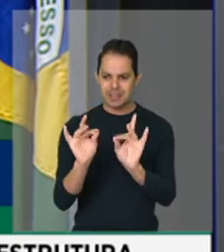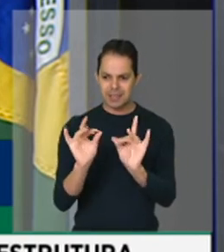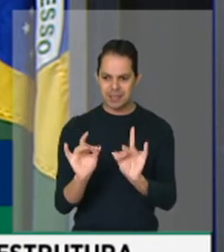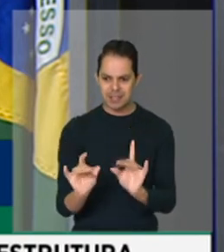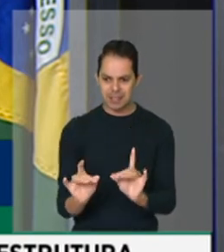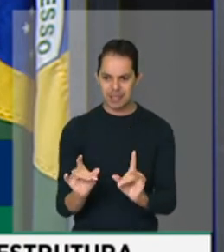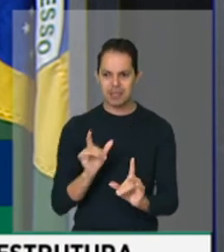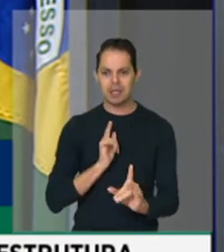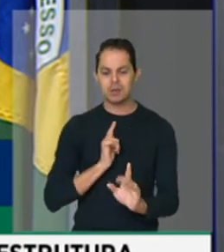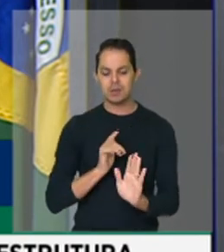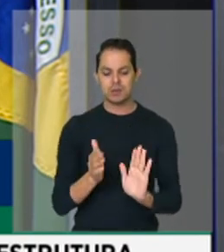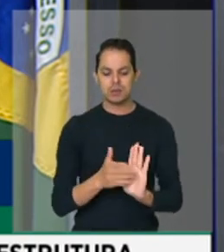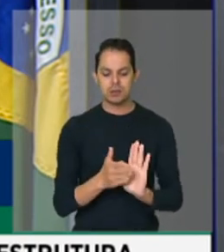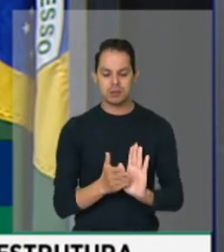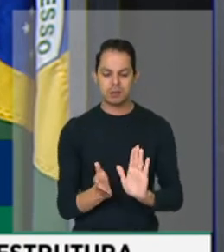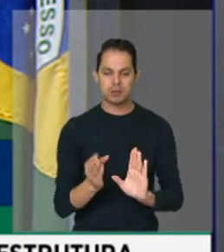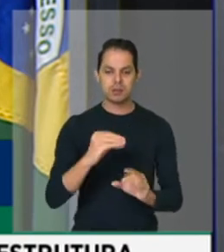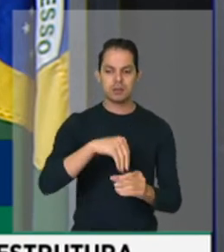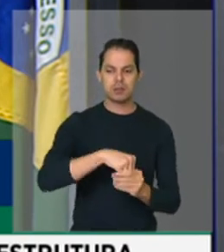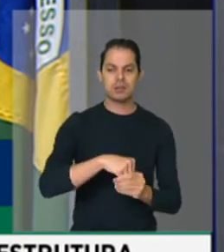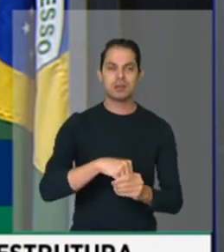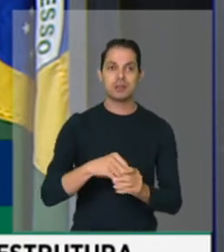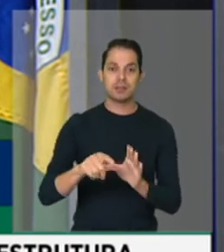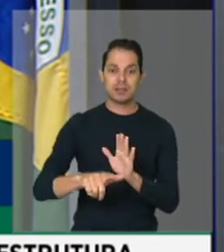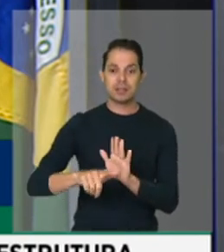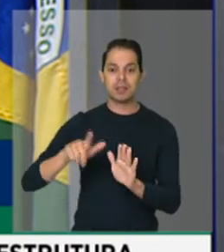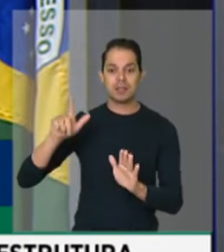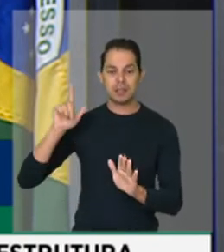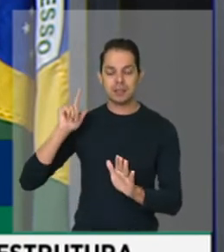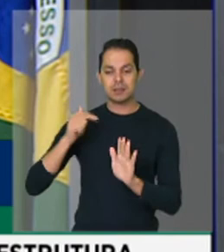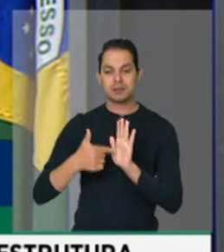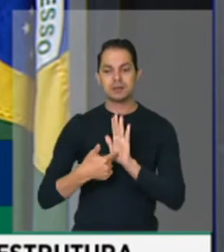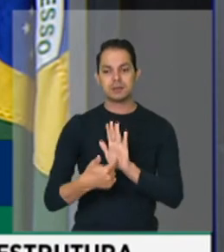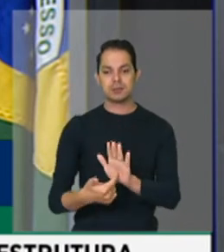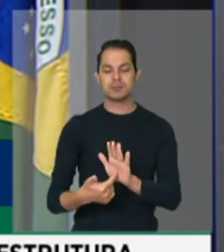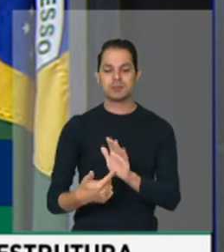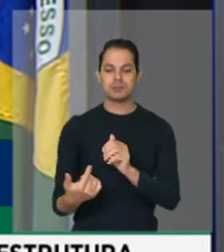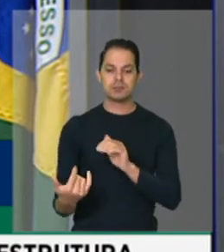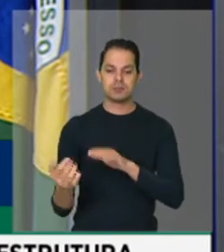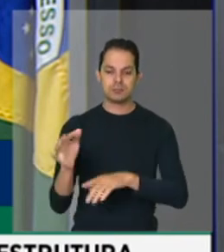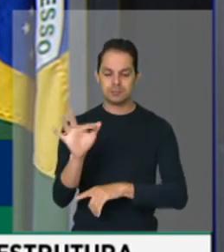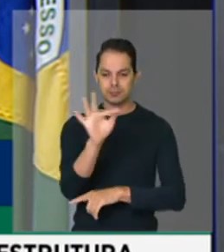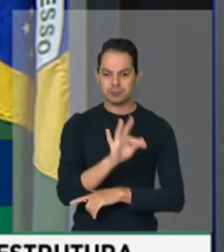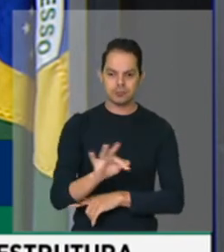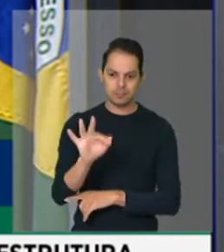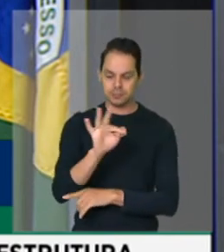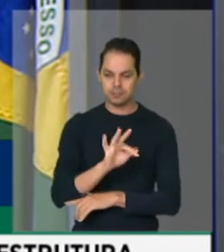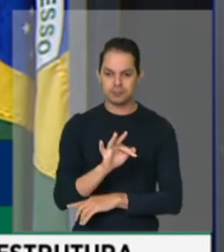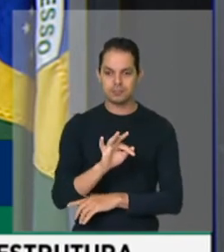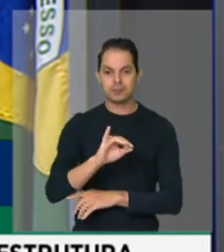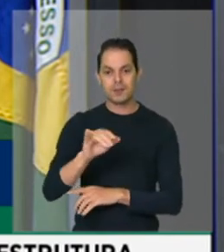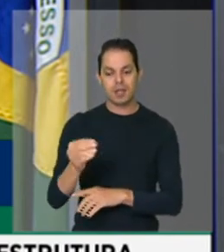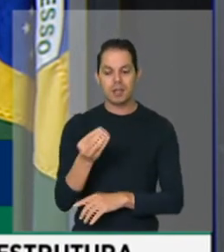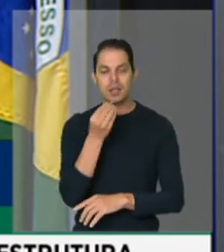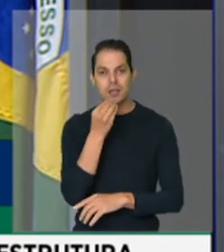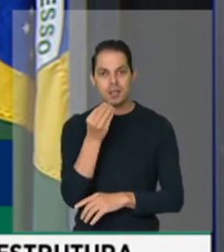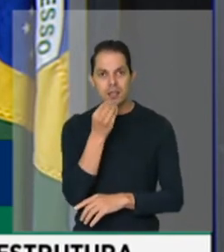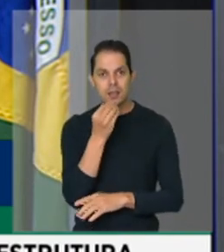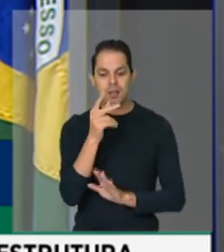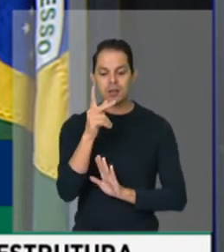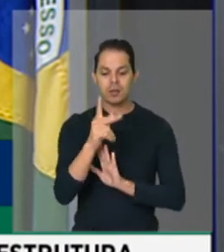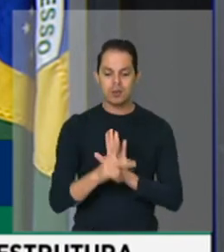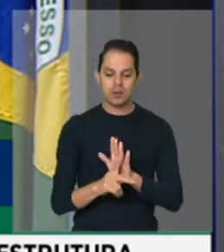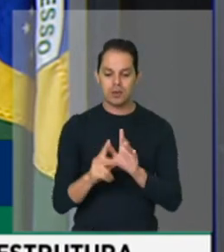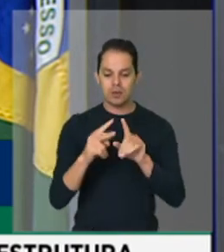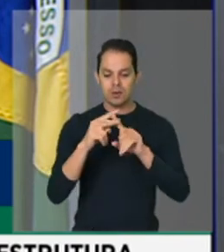na proposta que já fizemos aí formalmente. Meritório e oportuno o projeto, aprimora